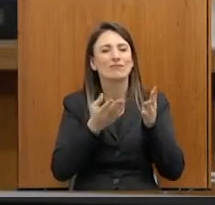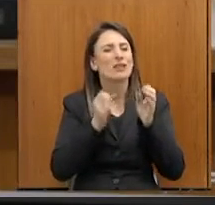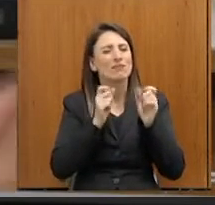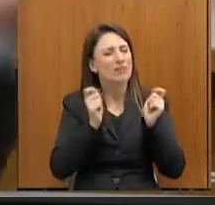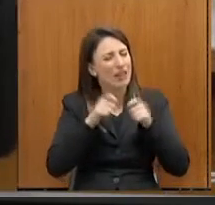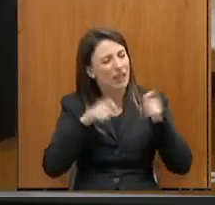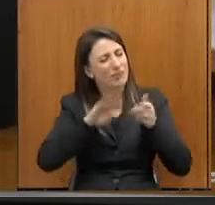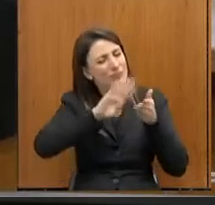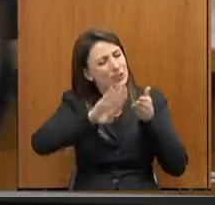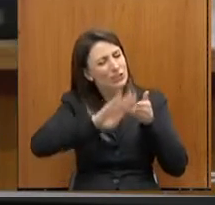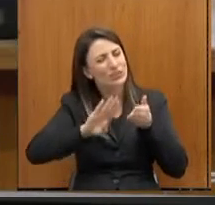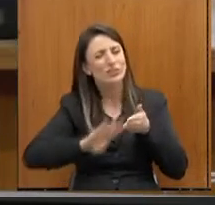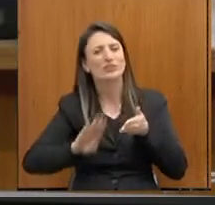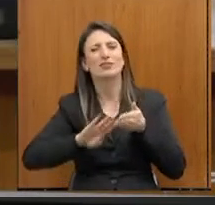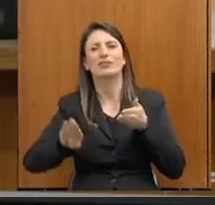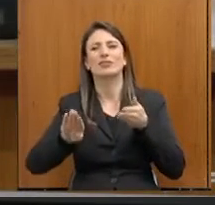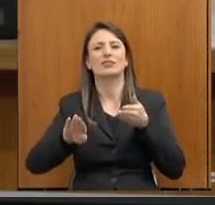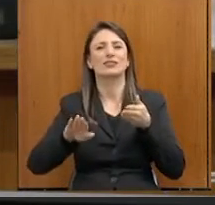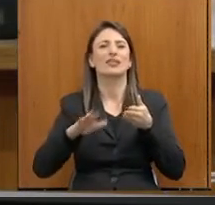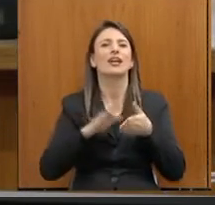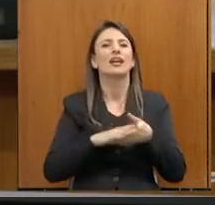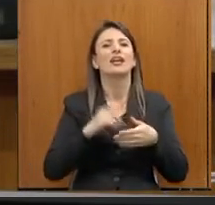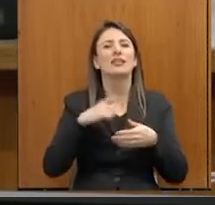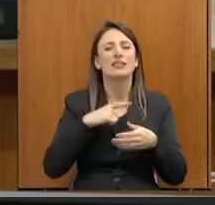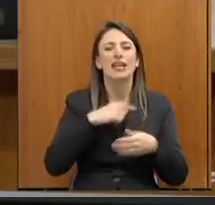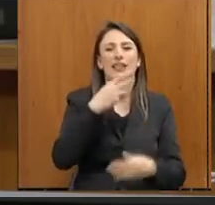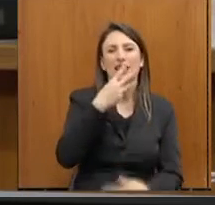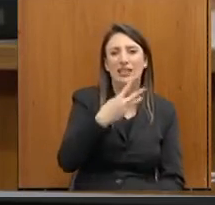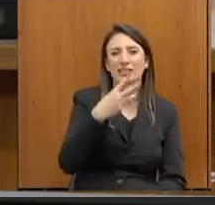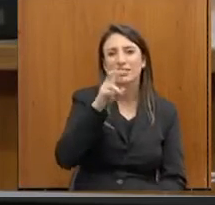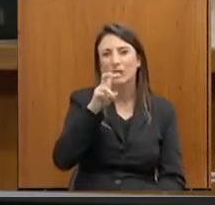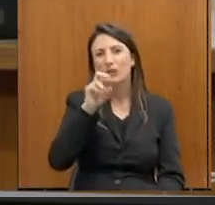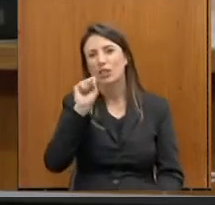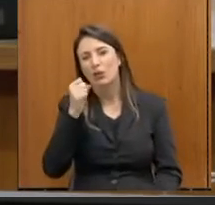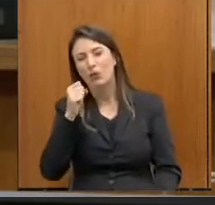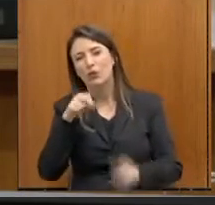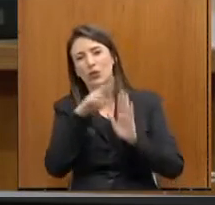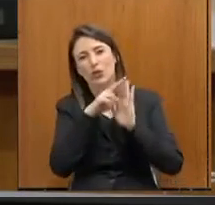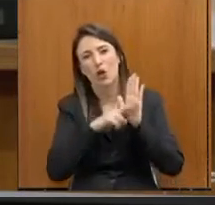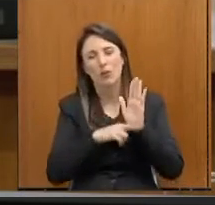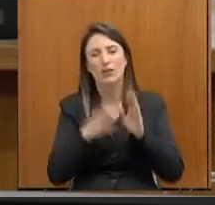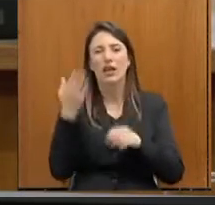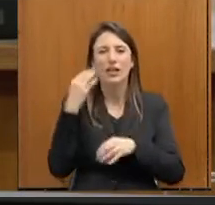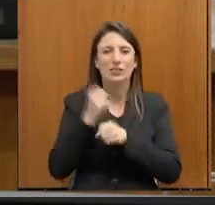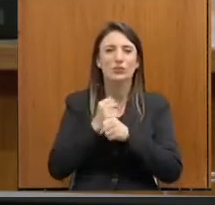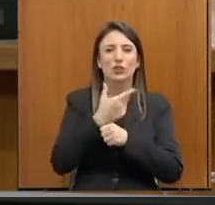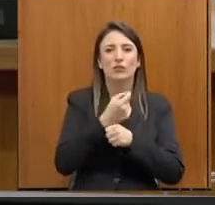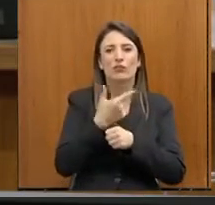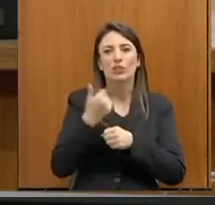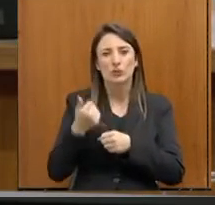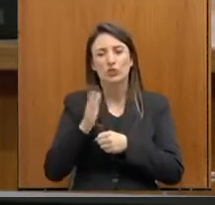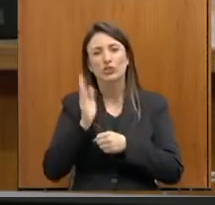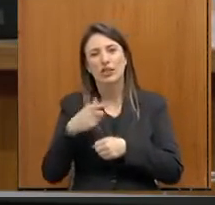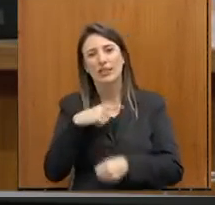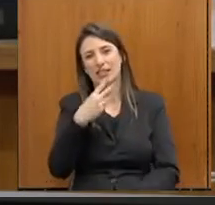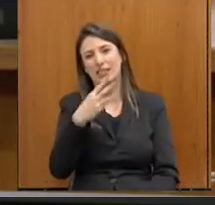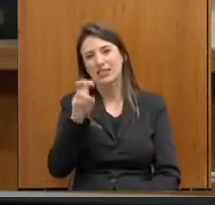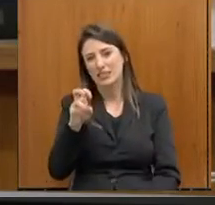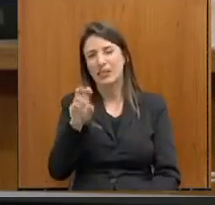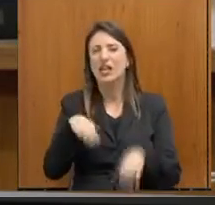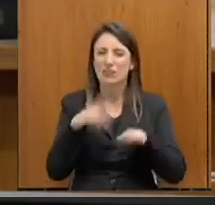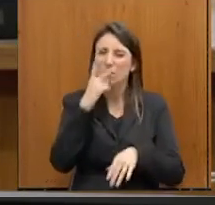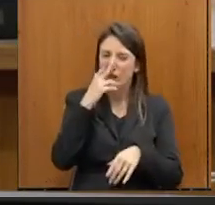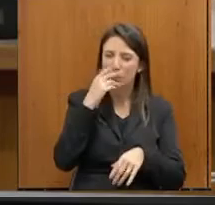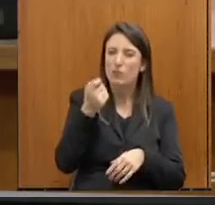que eu acabei de dizer estamos com 358 Normas em 2021 35 é Pode parecer